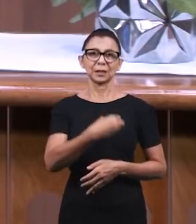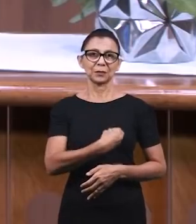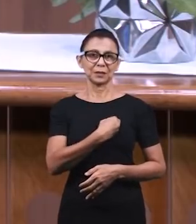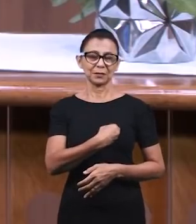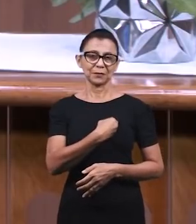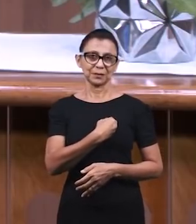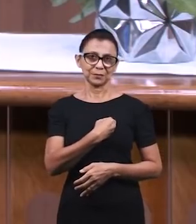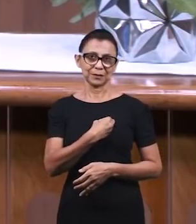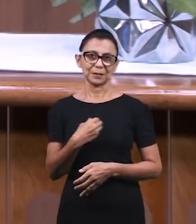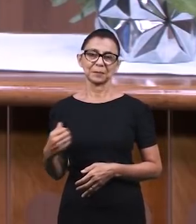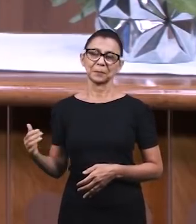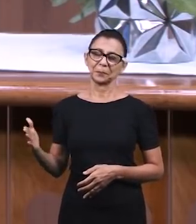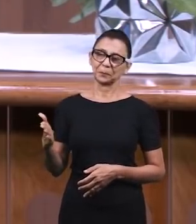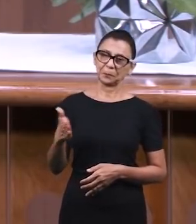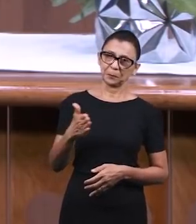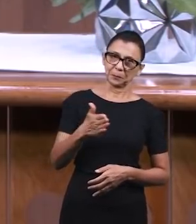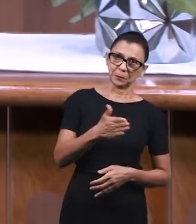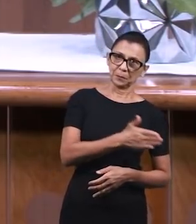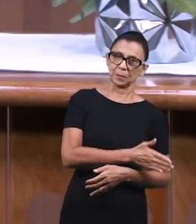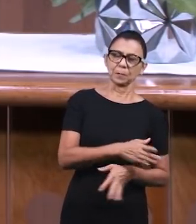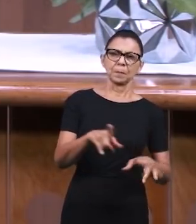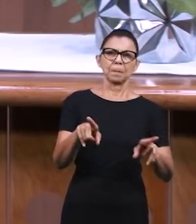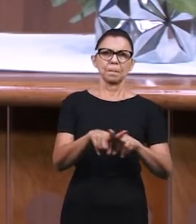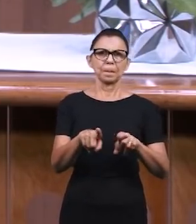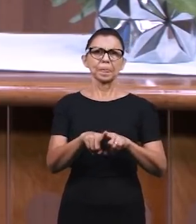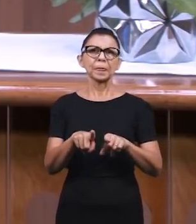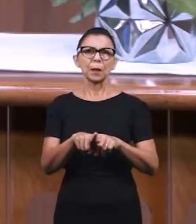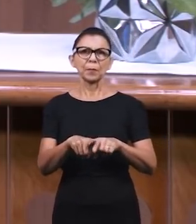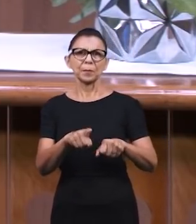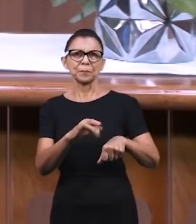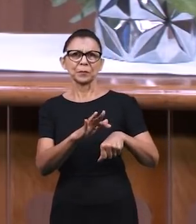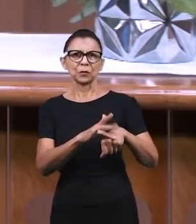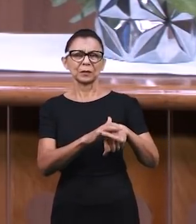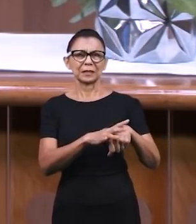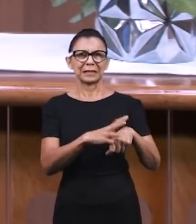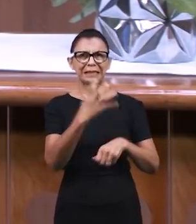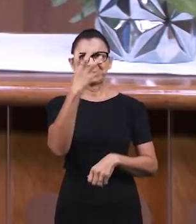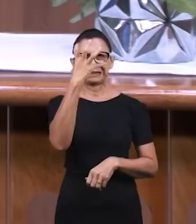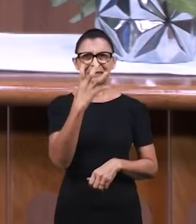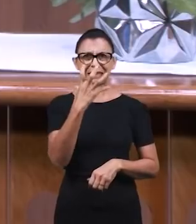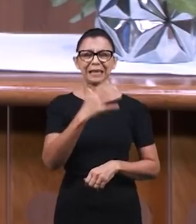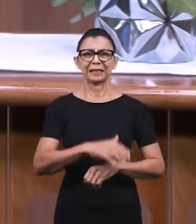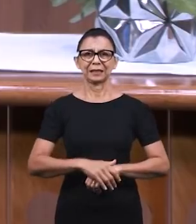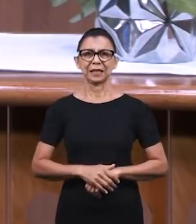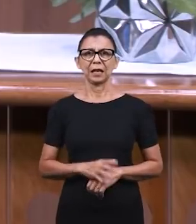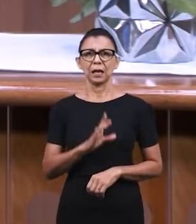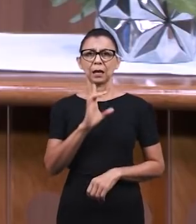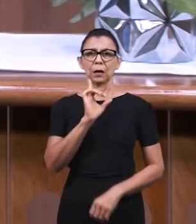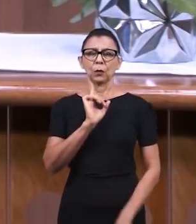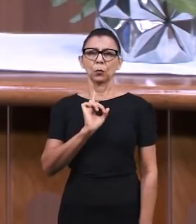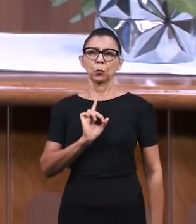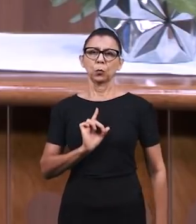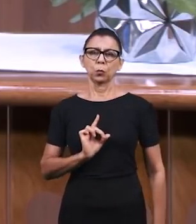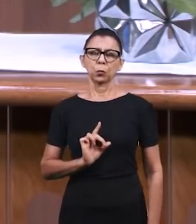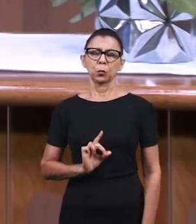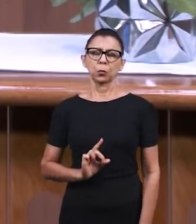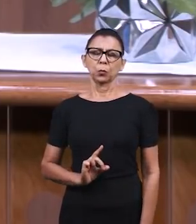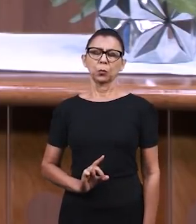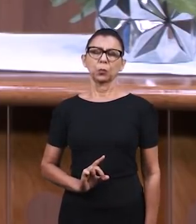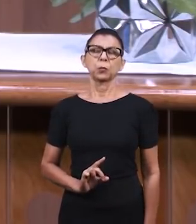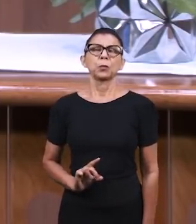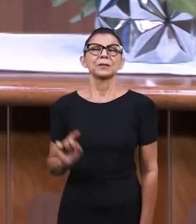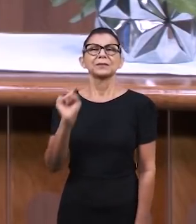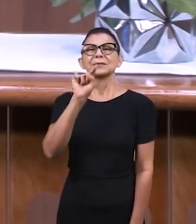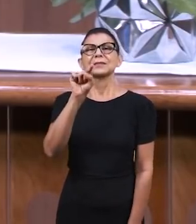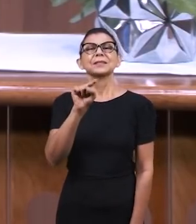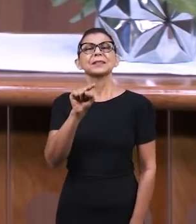muito grave que acomete o mundo de hoje as chamadas, a depressão, as